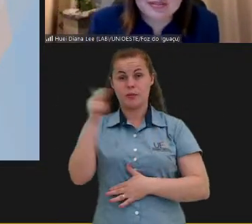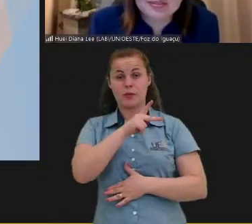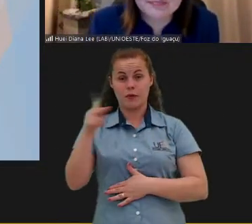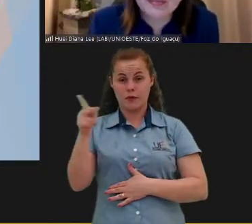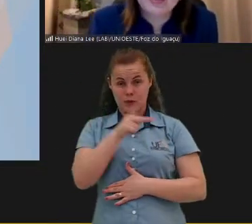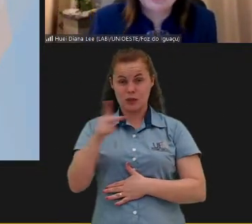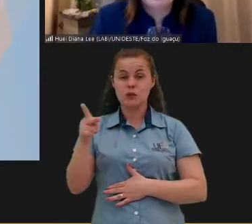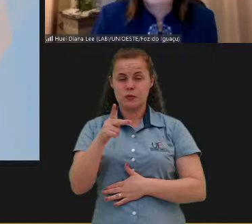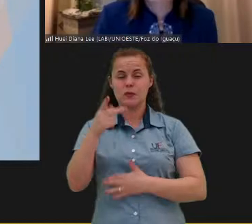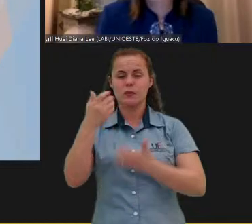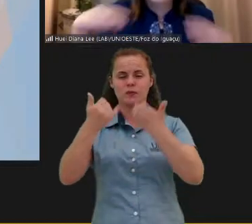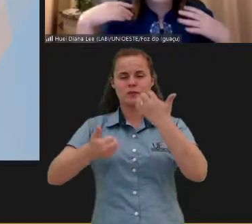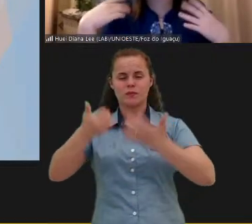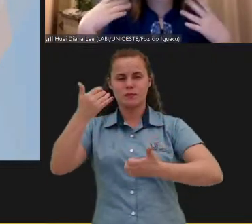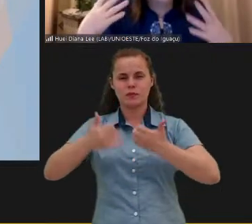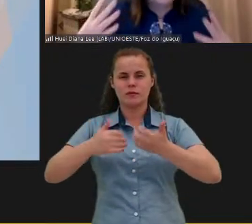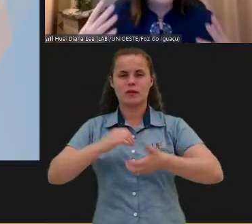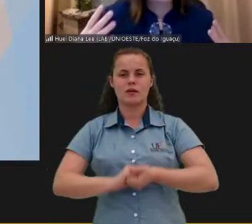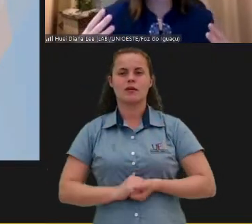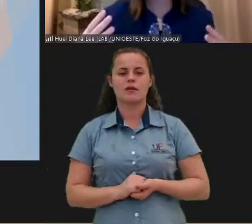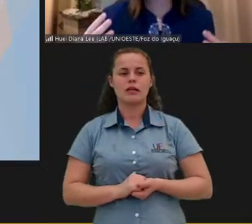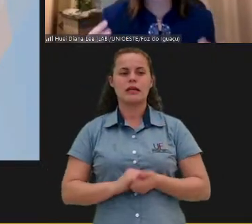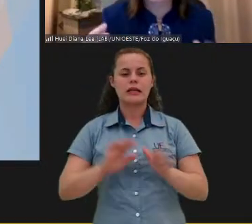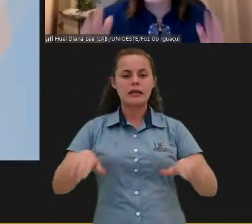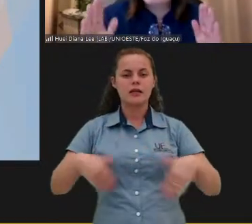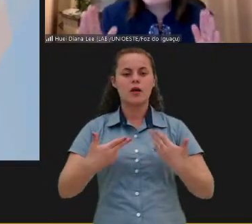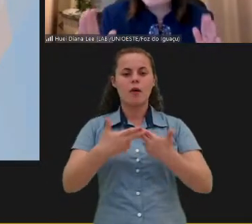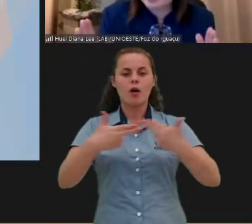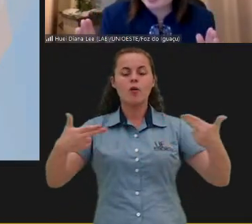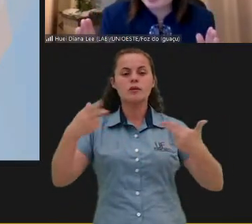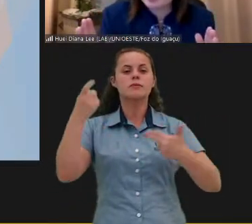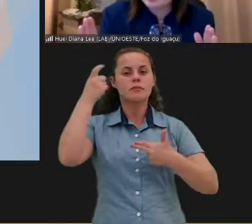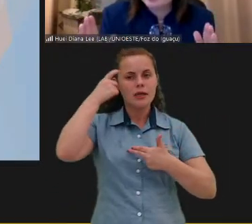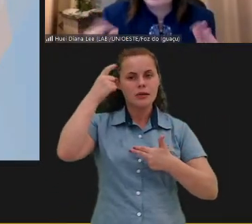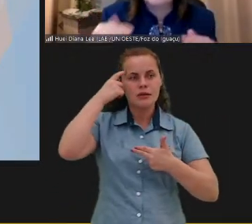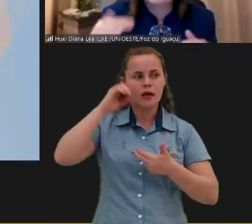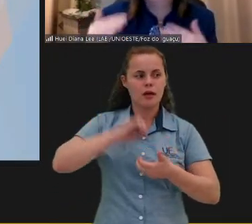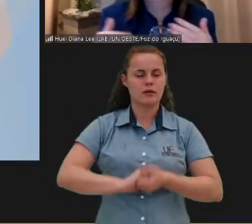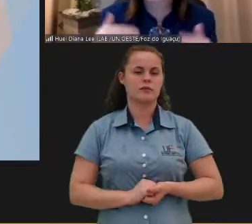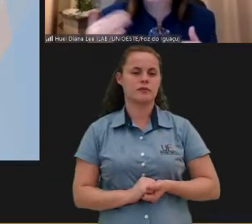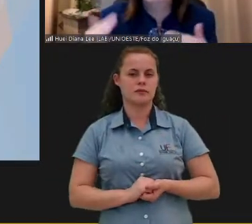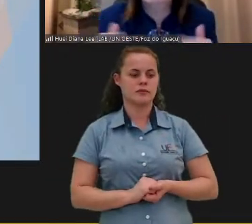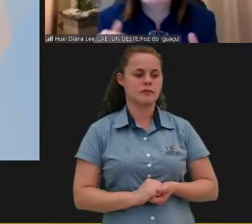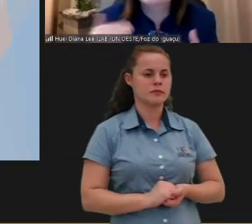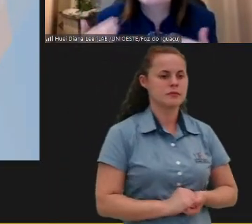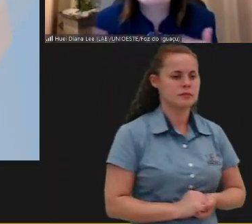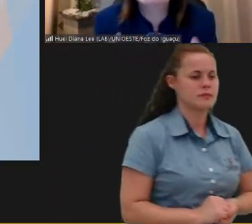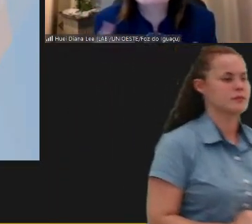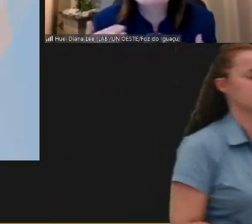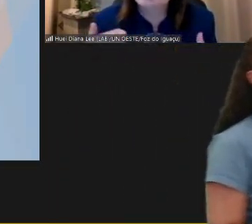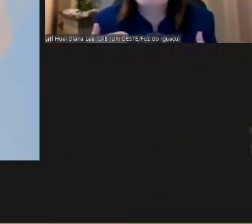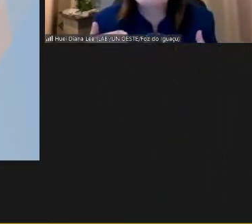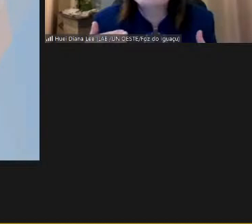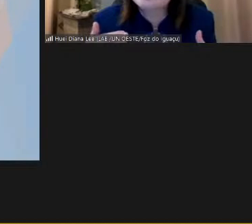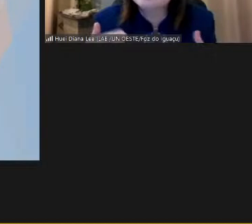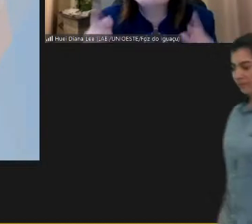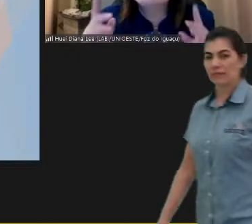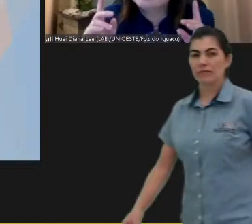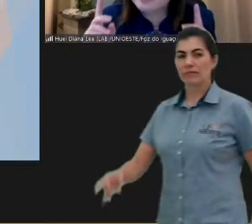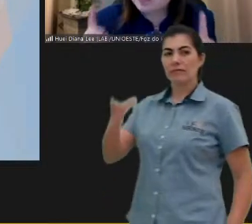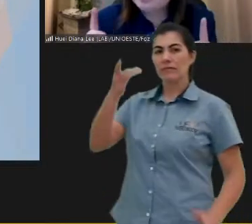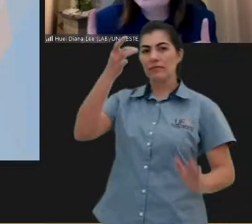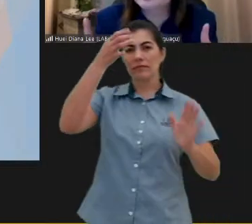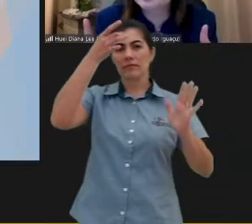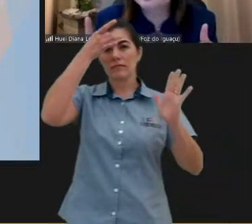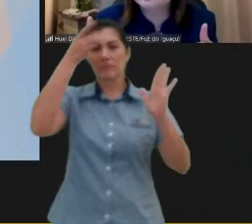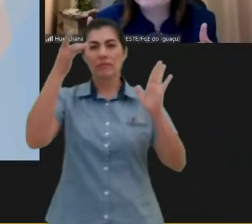Russell fez. Então, eu acho que alguma coisa para a gente pensar. Não é frear a evolução da inteligência artificial, mas é sim ser